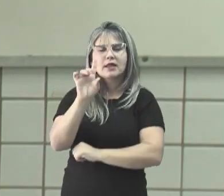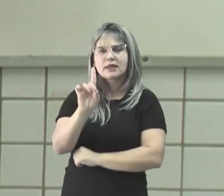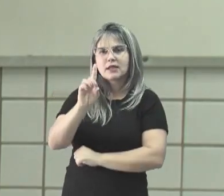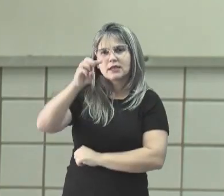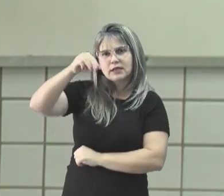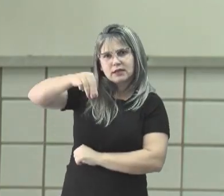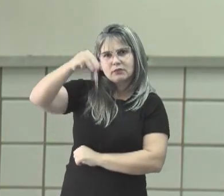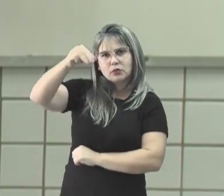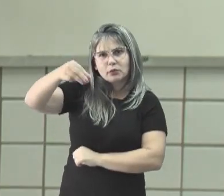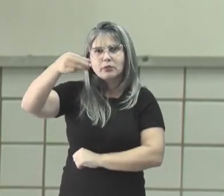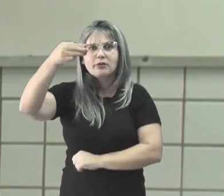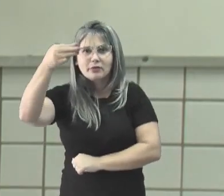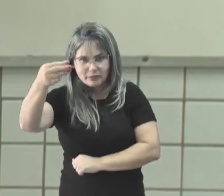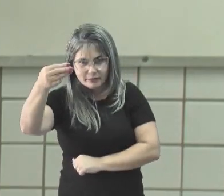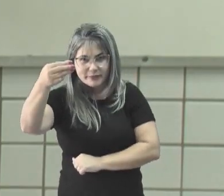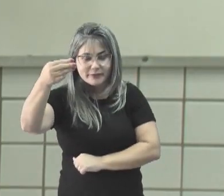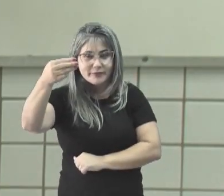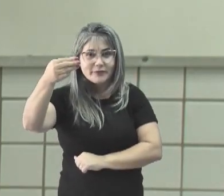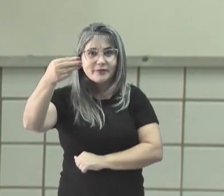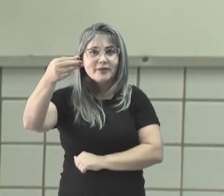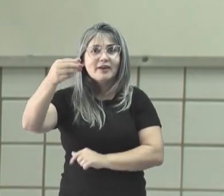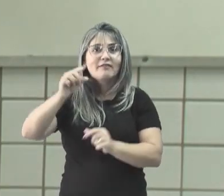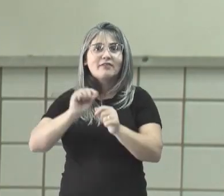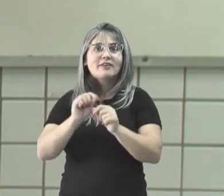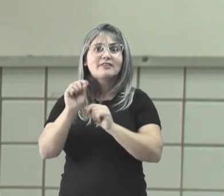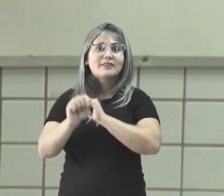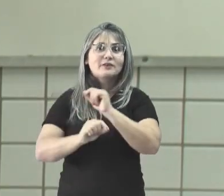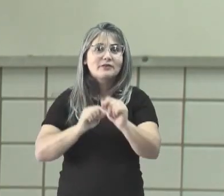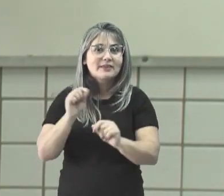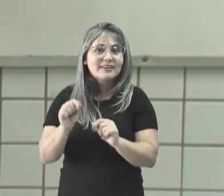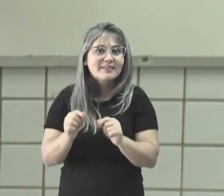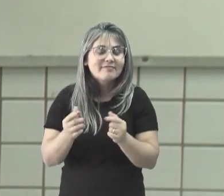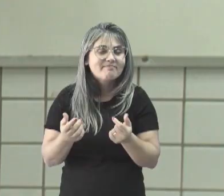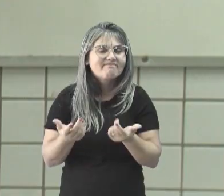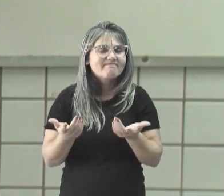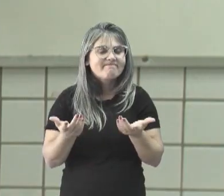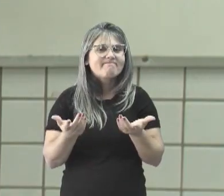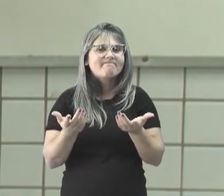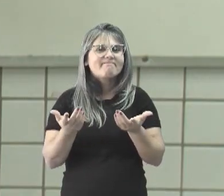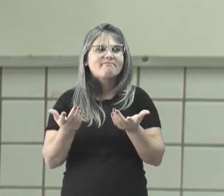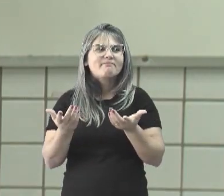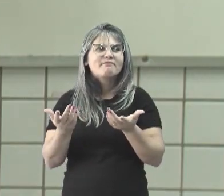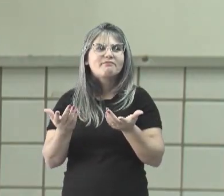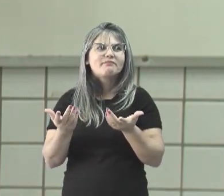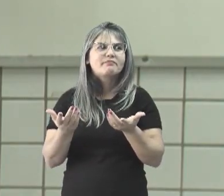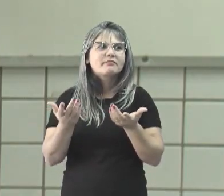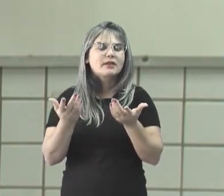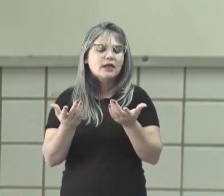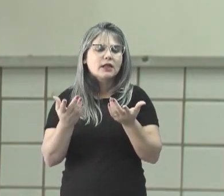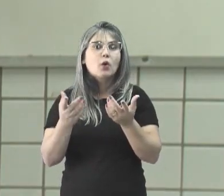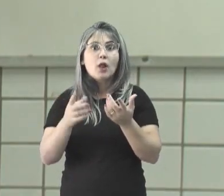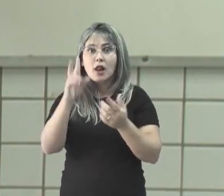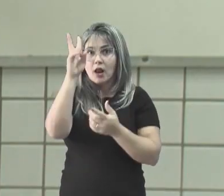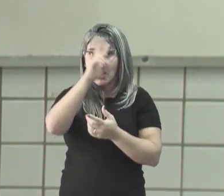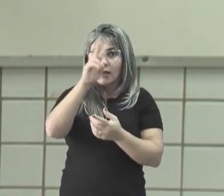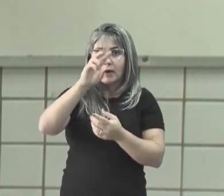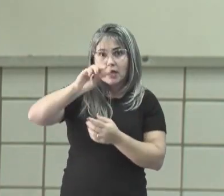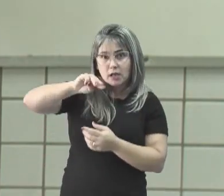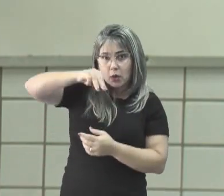decímetro cúbico, então, ó, o decímetro desce centímetros, já é o primeiro aqui. Como é metro cúbico, 3 casas decimais para